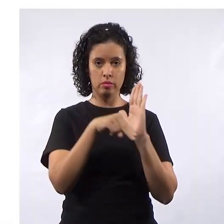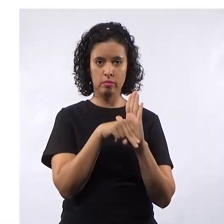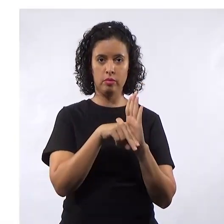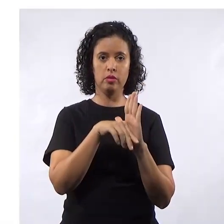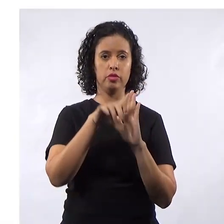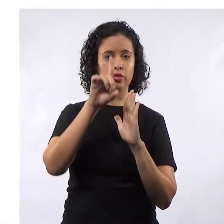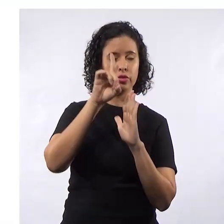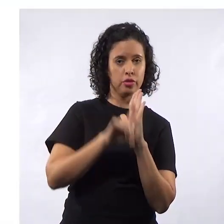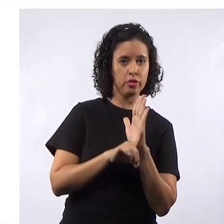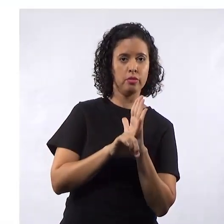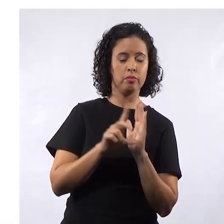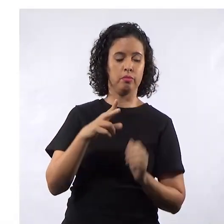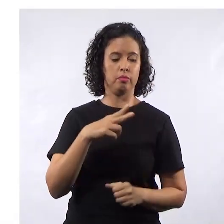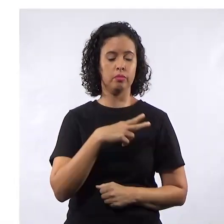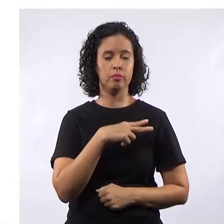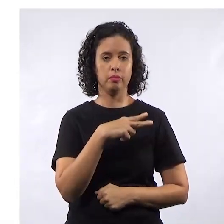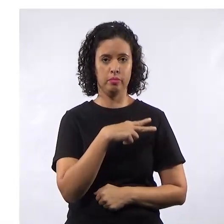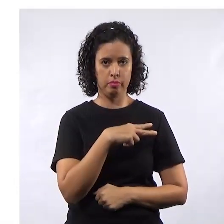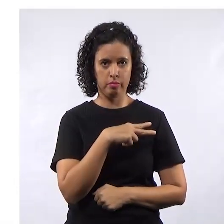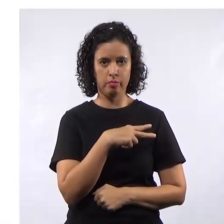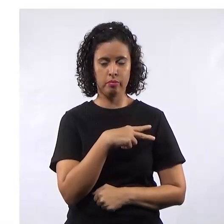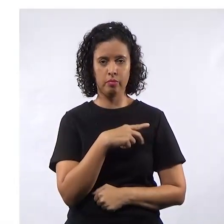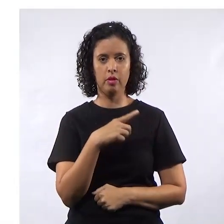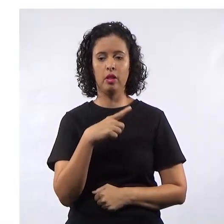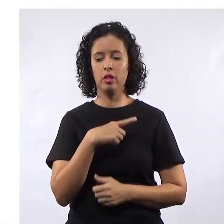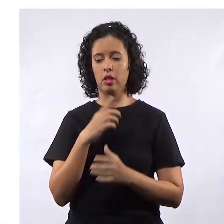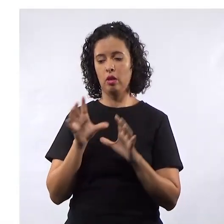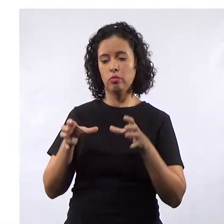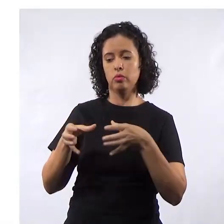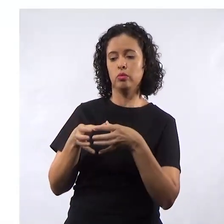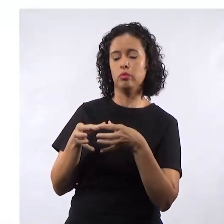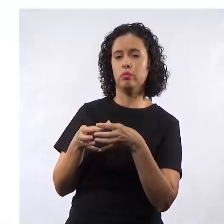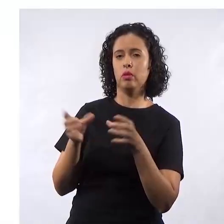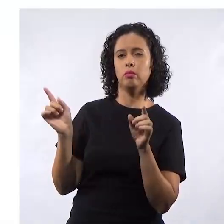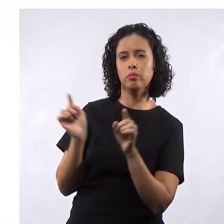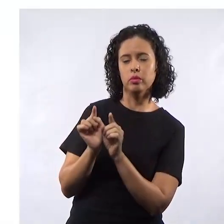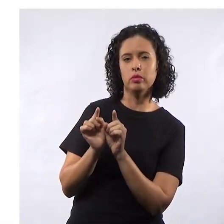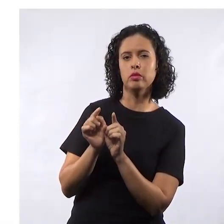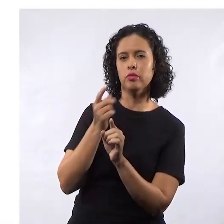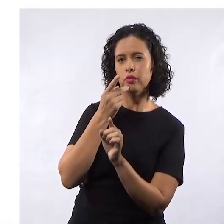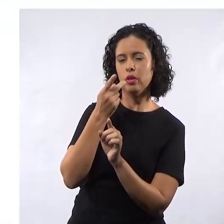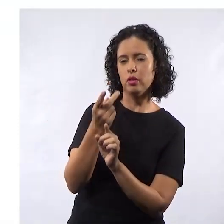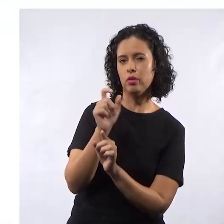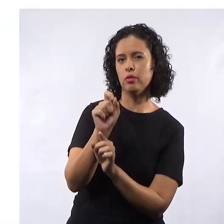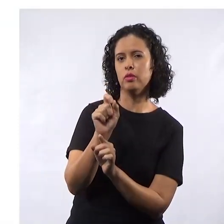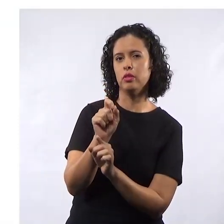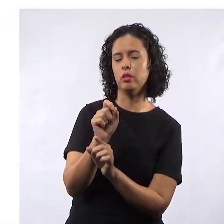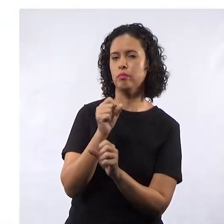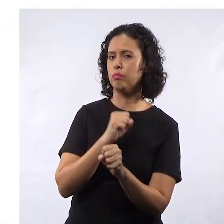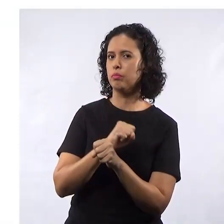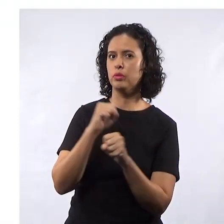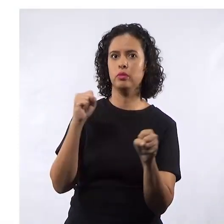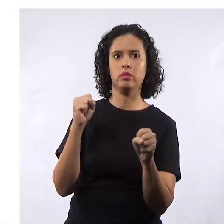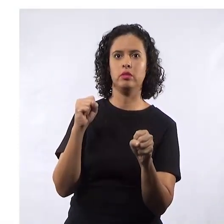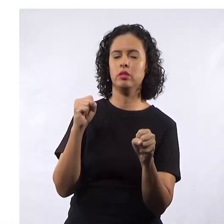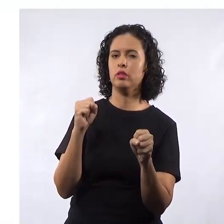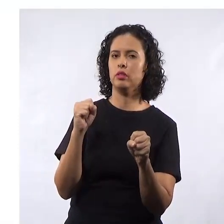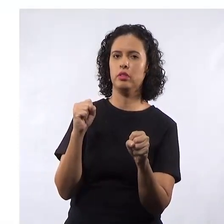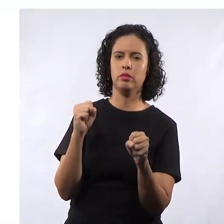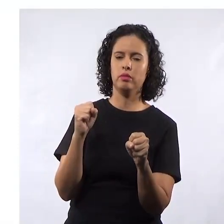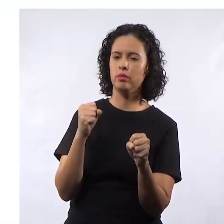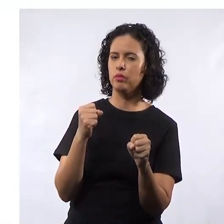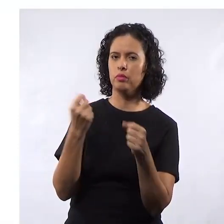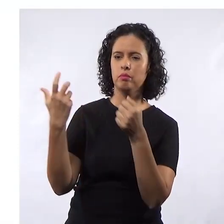direito privado, porque existe também uma parte minoritária que diz que também é impossível não falar em